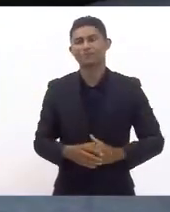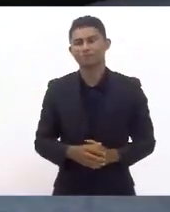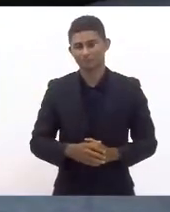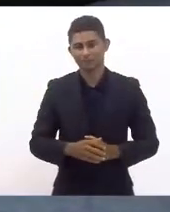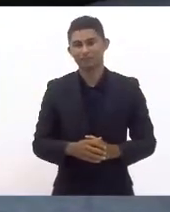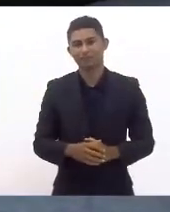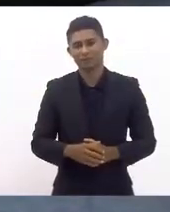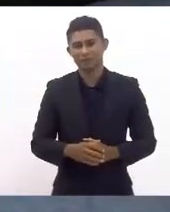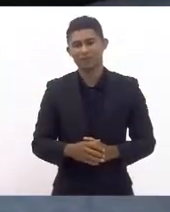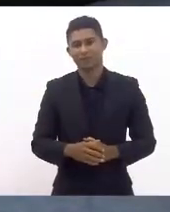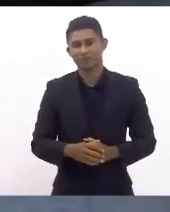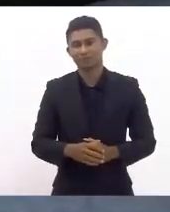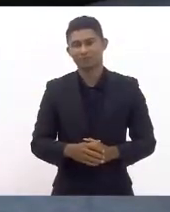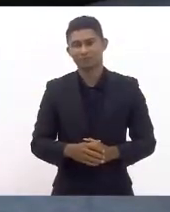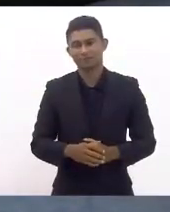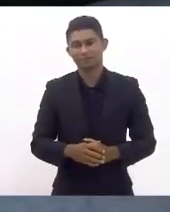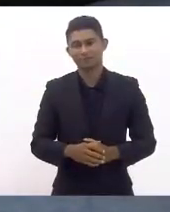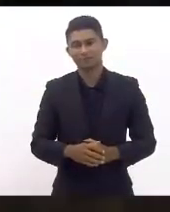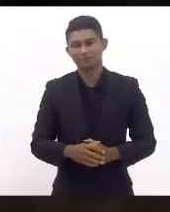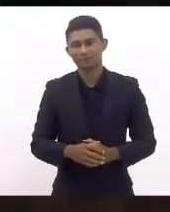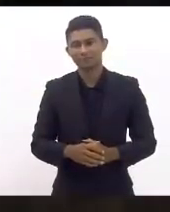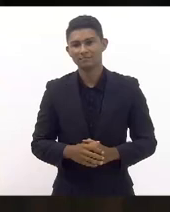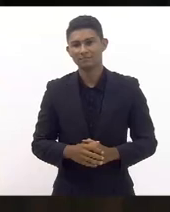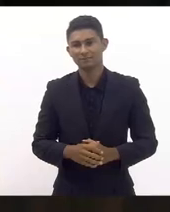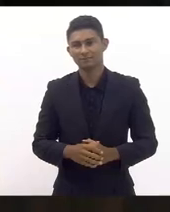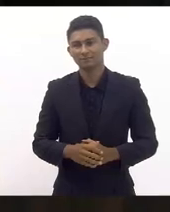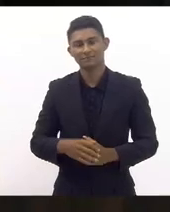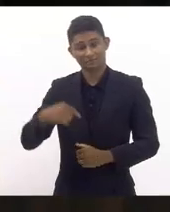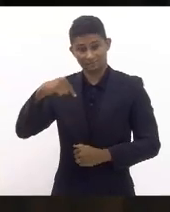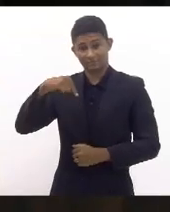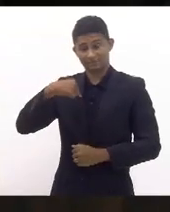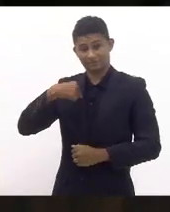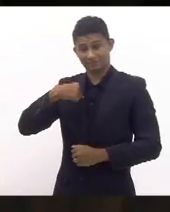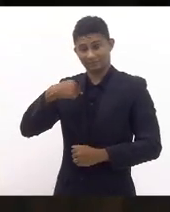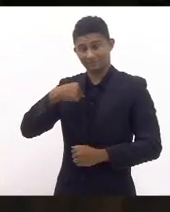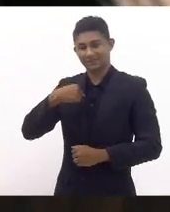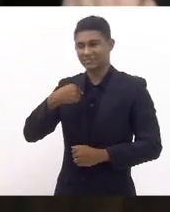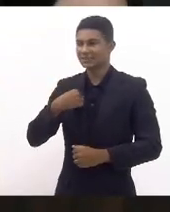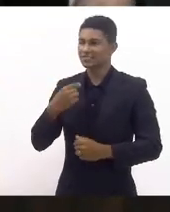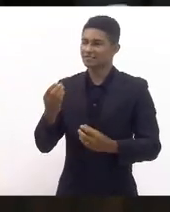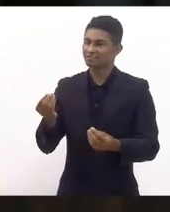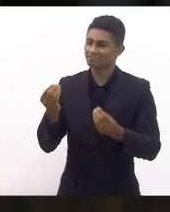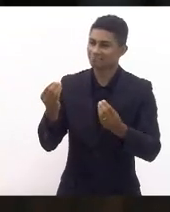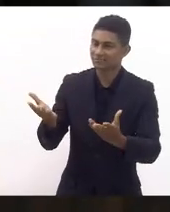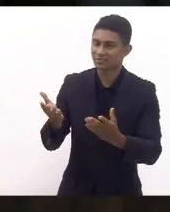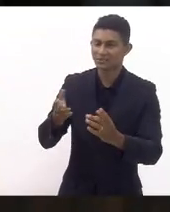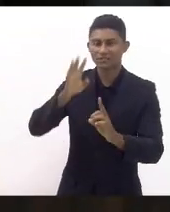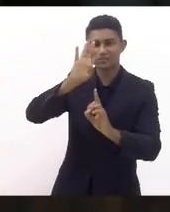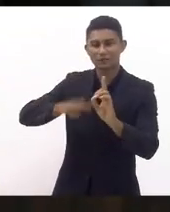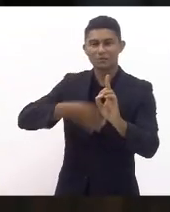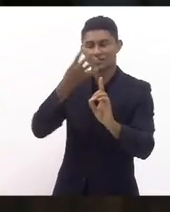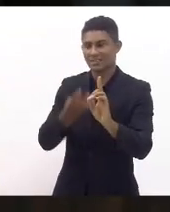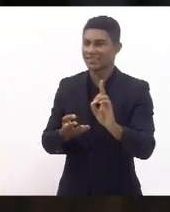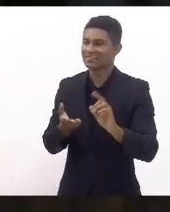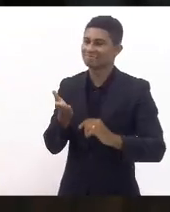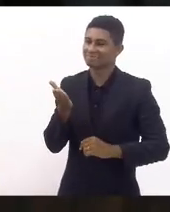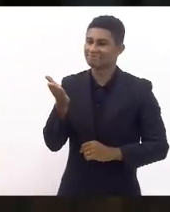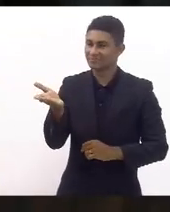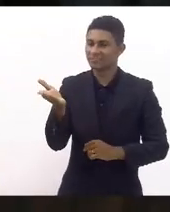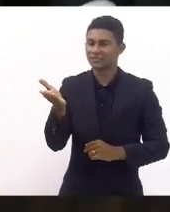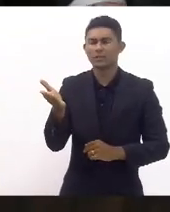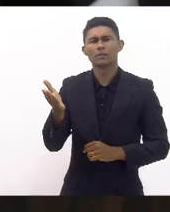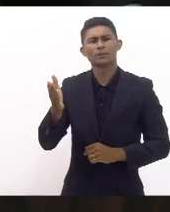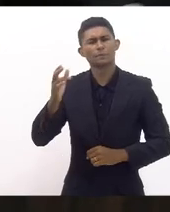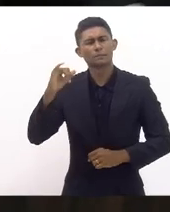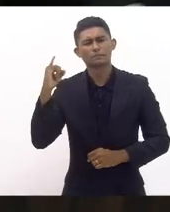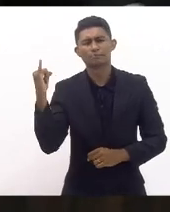o senhor permitir que eu possa fazer essa grande homenagem a uma pessoa tão